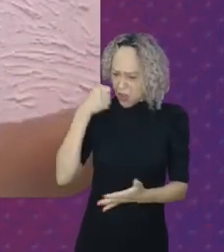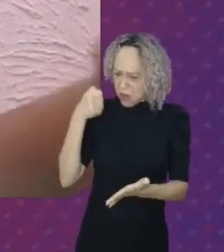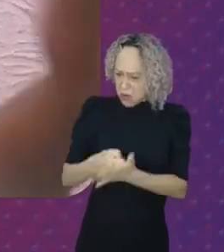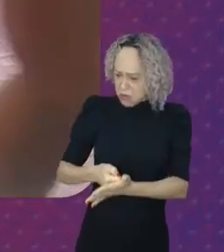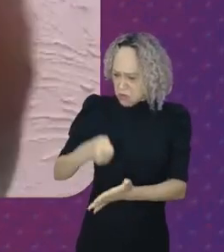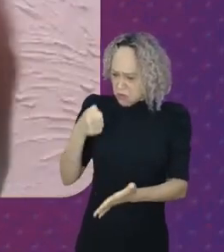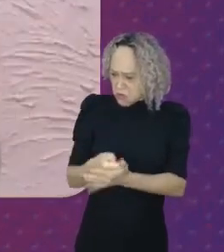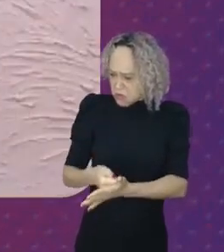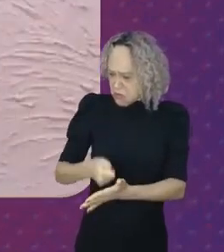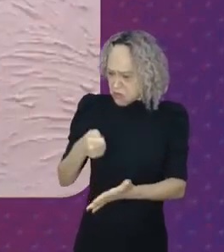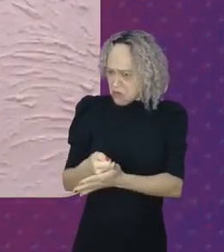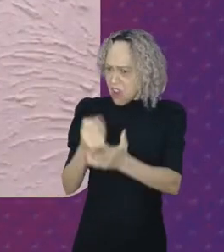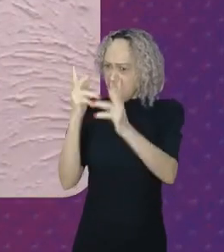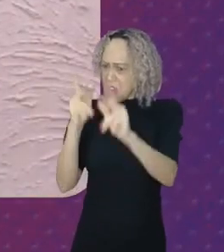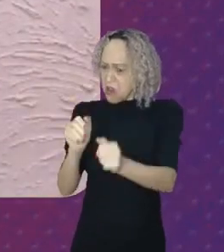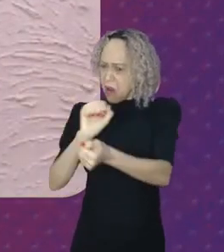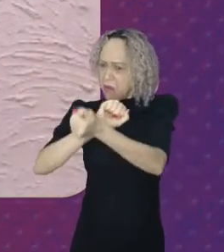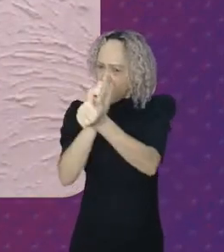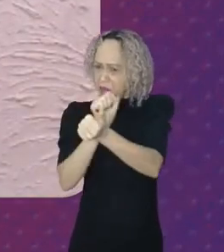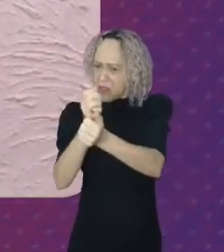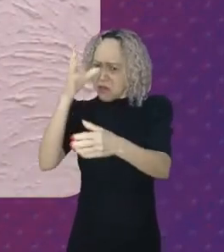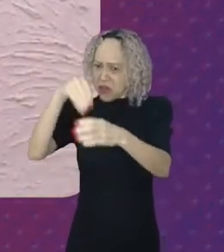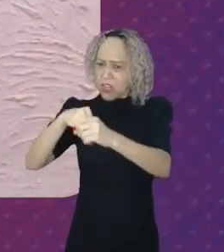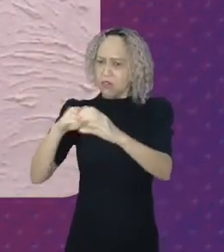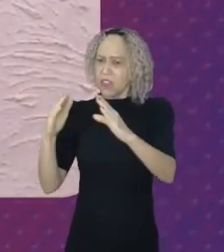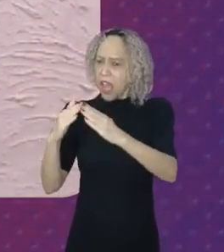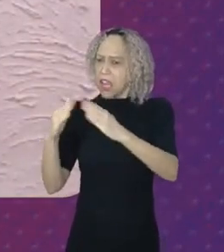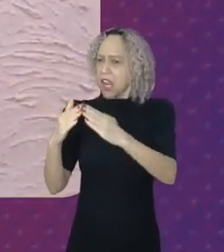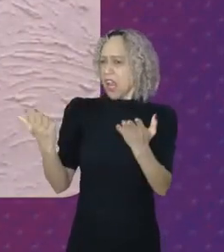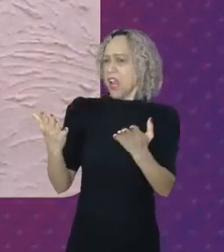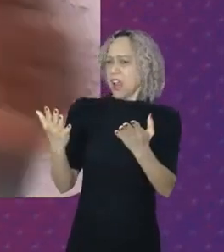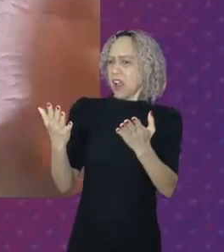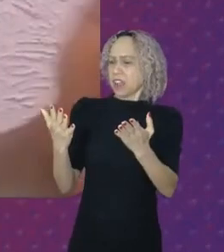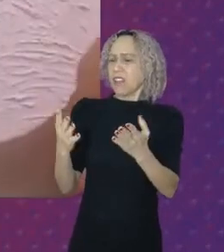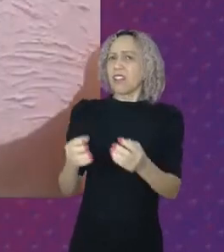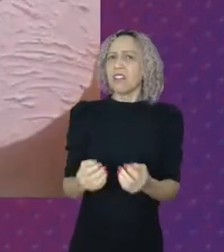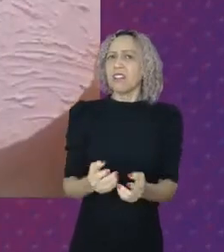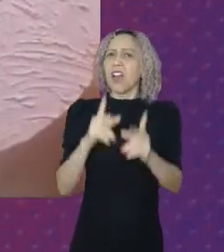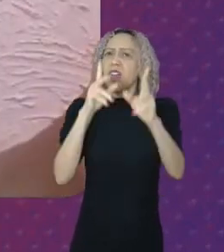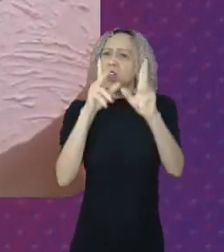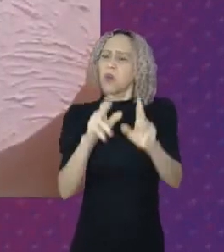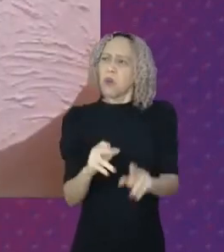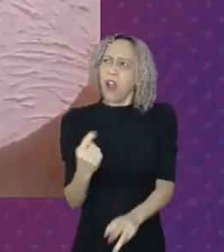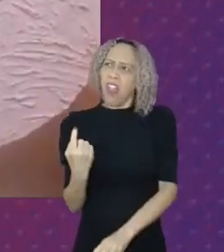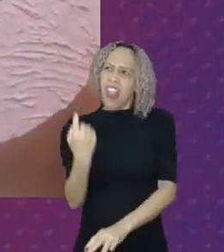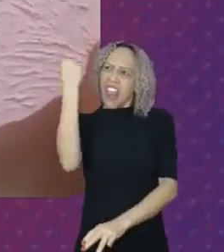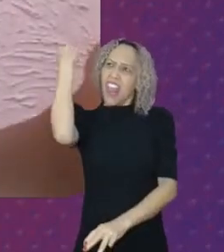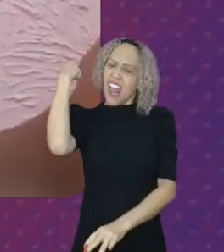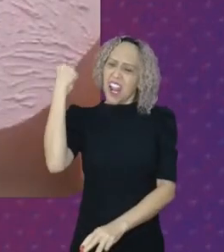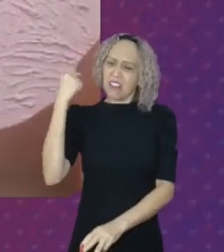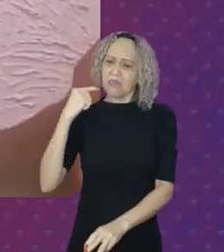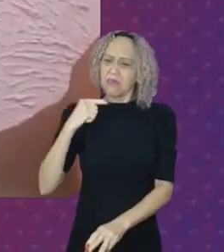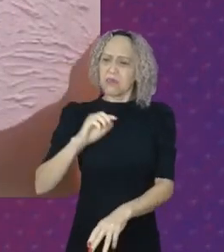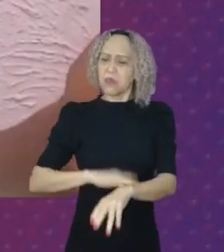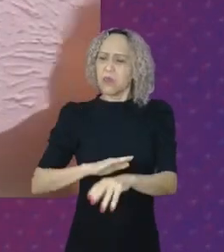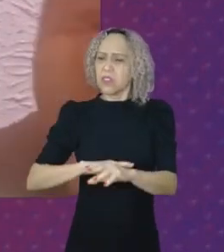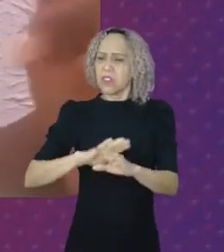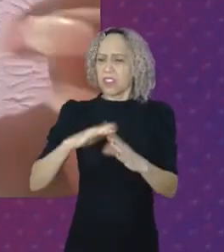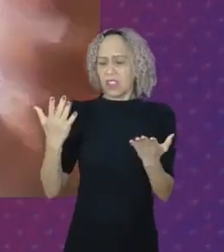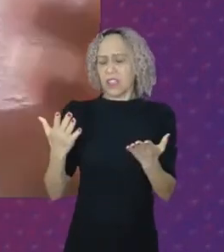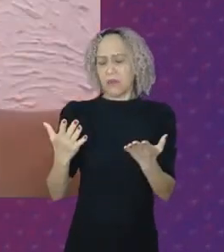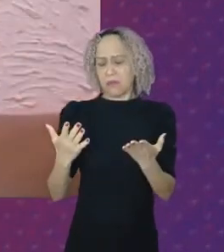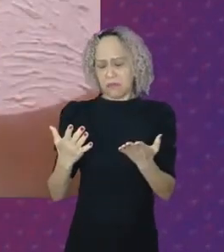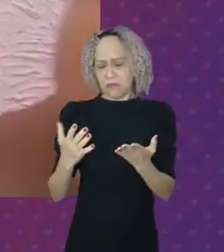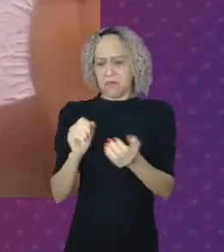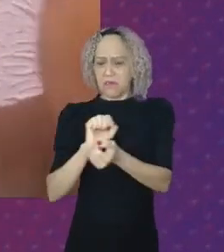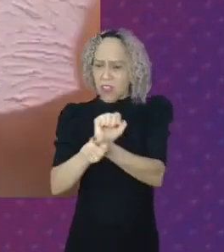da escravidão, né? Desse trabalho escravo lá do tempo da senzala, que as mulheres negras